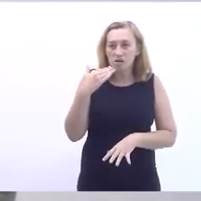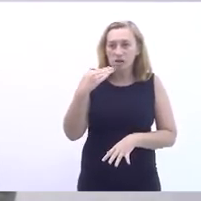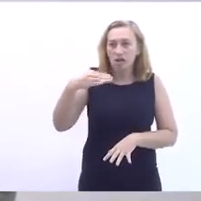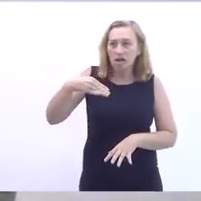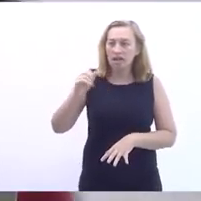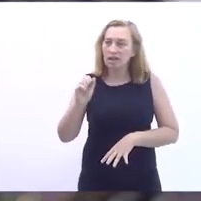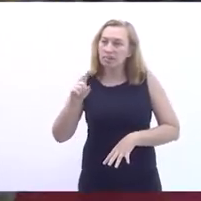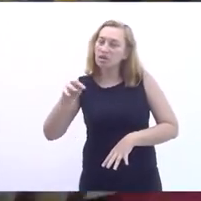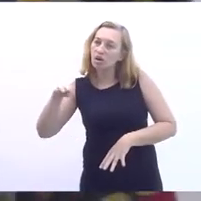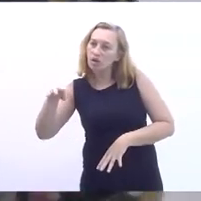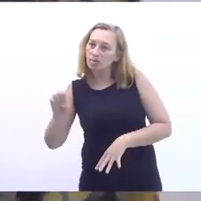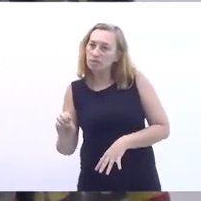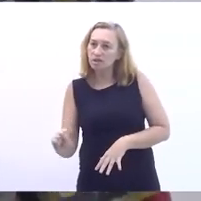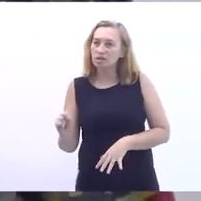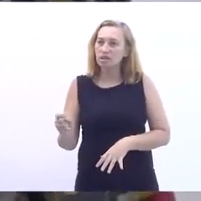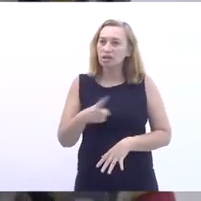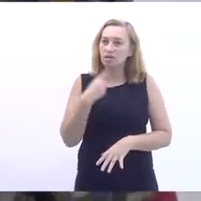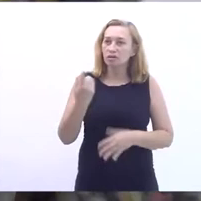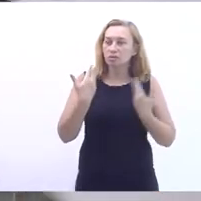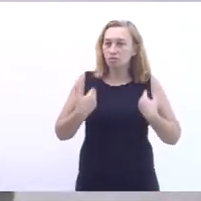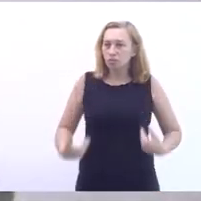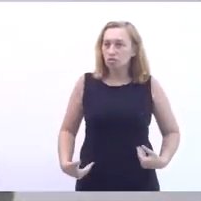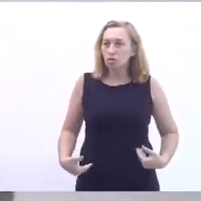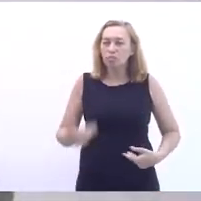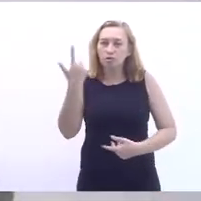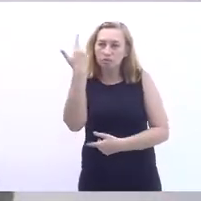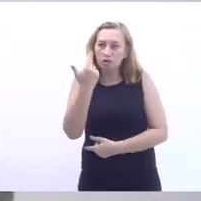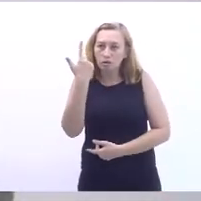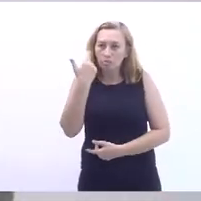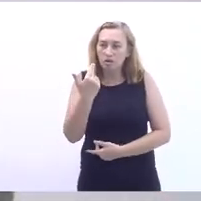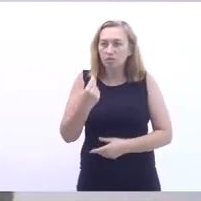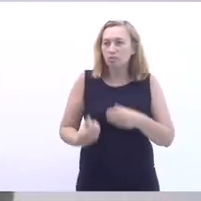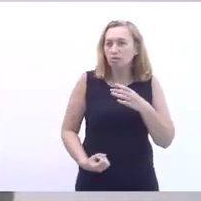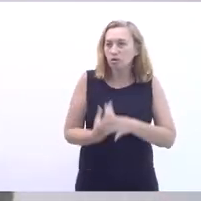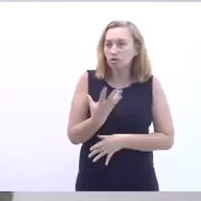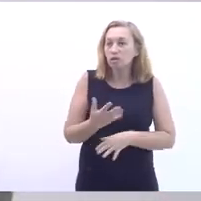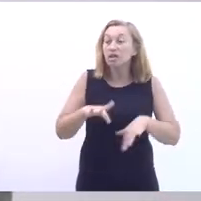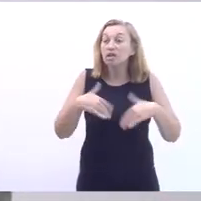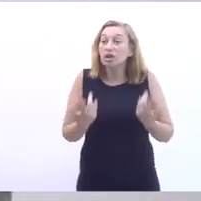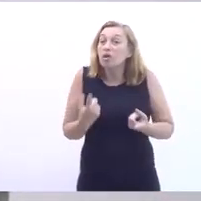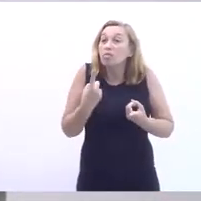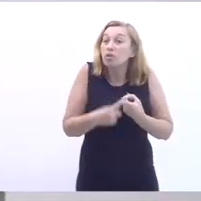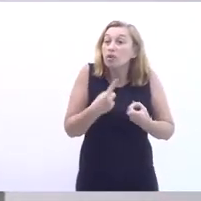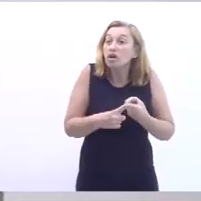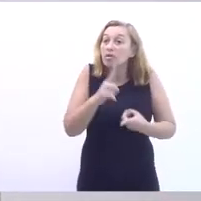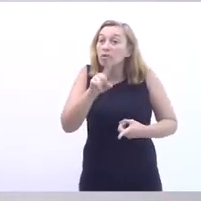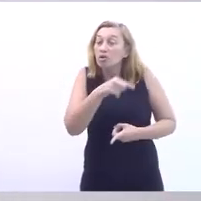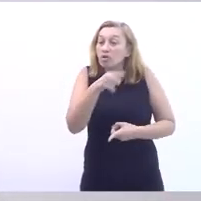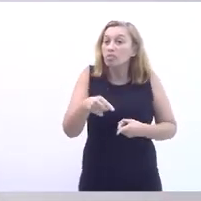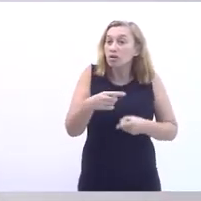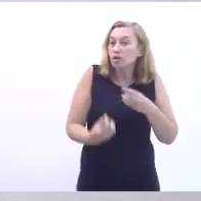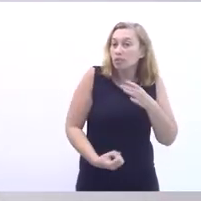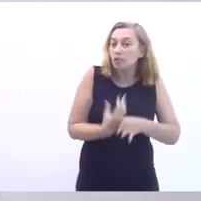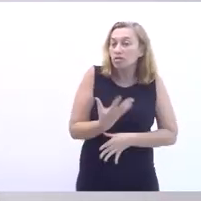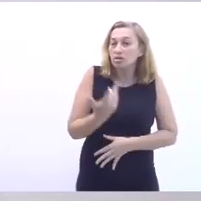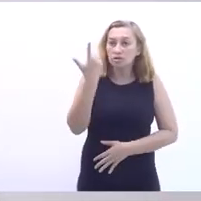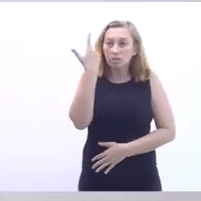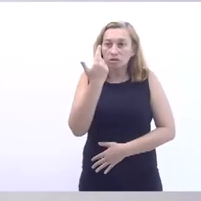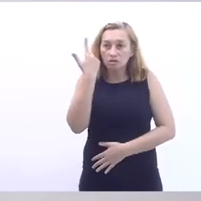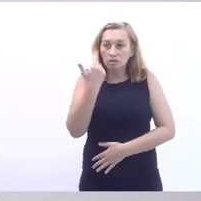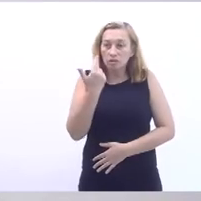canabinóide que nosso organismo naturalmente produz Então por que proíbe algo que produzimos